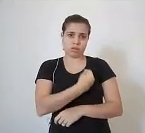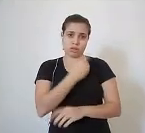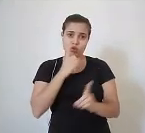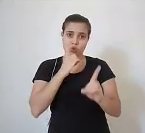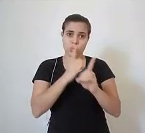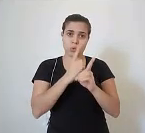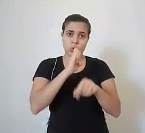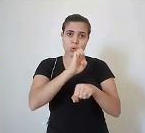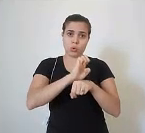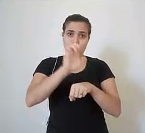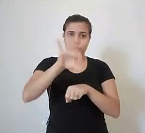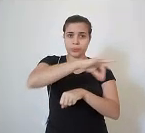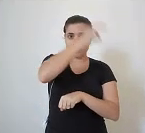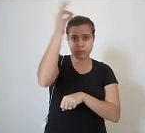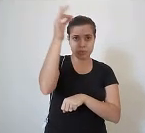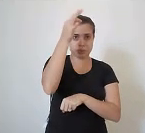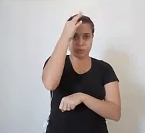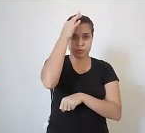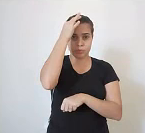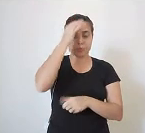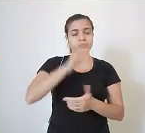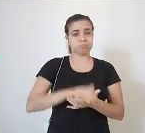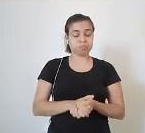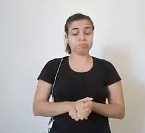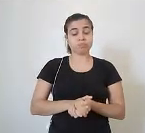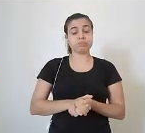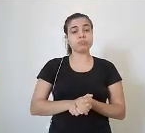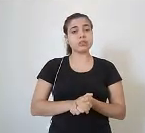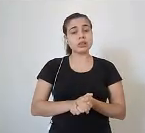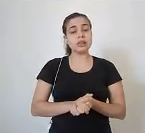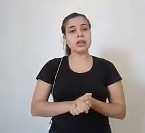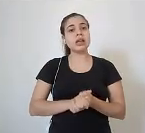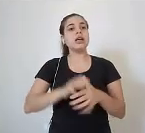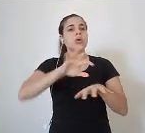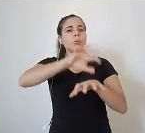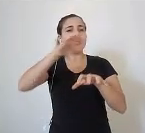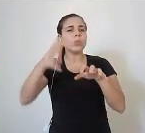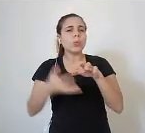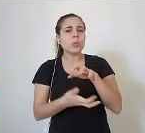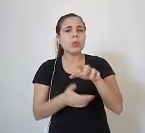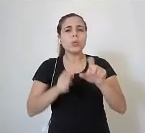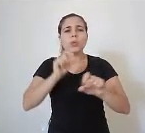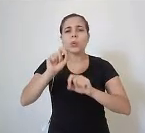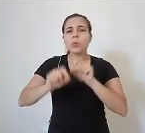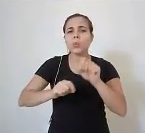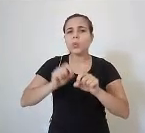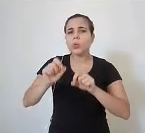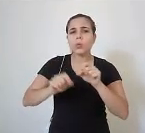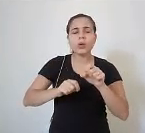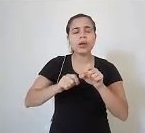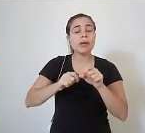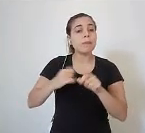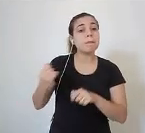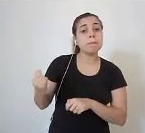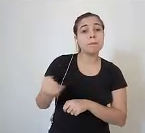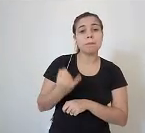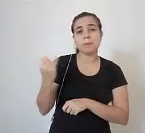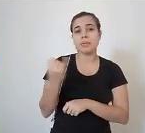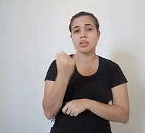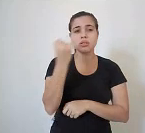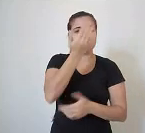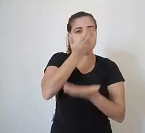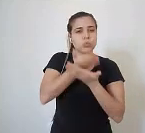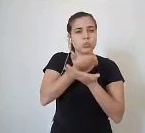ecossistemas são exemplos de ecossistemas naturais presentes, né, que a gente encontra aqui no estado do Espírito Santo. Dentro